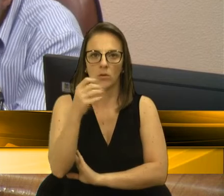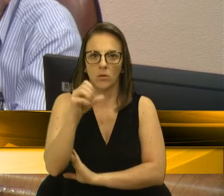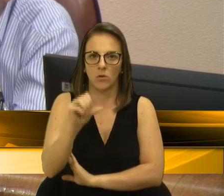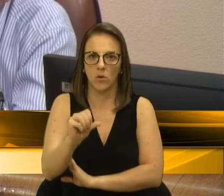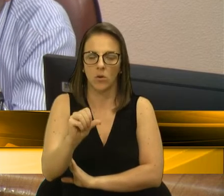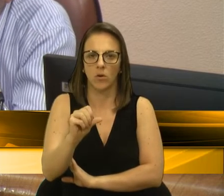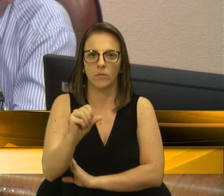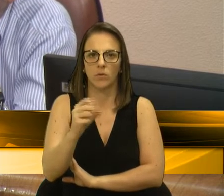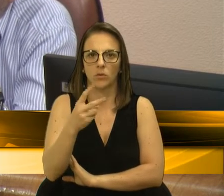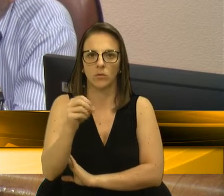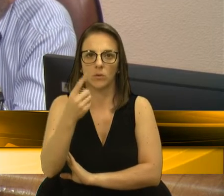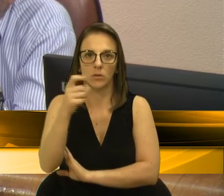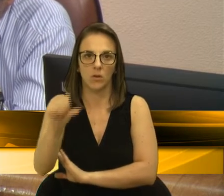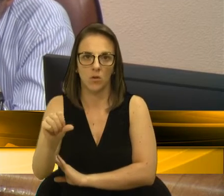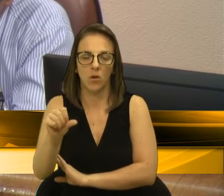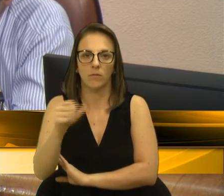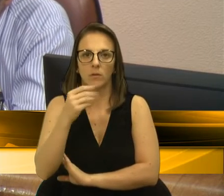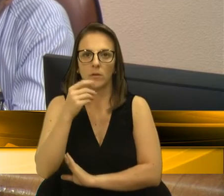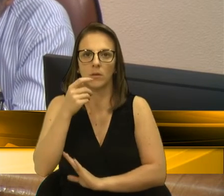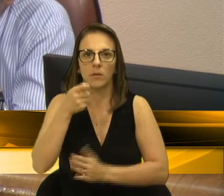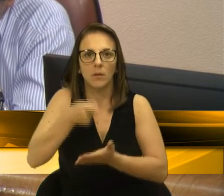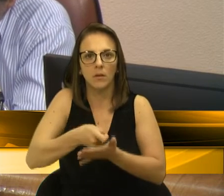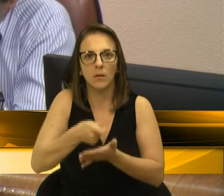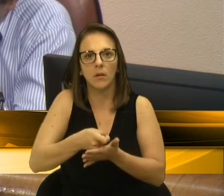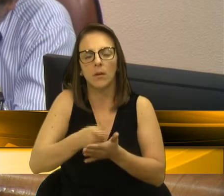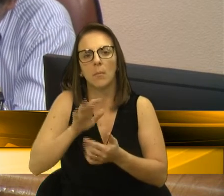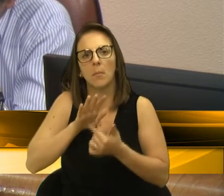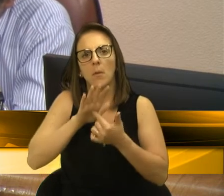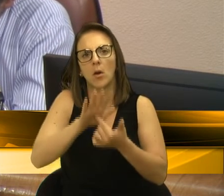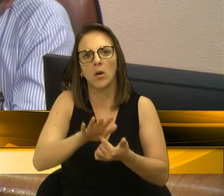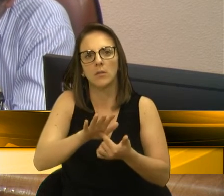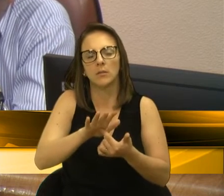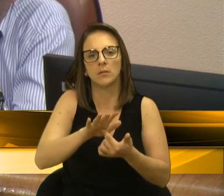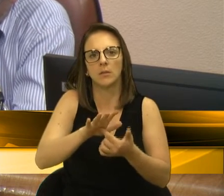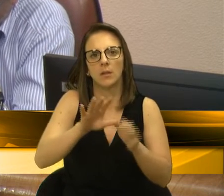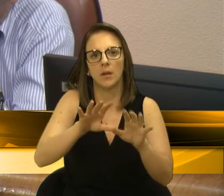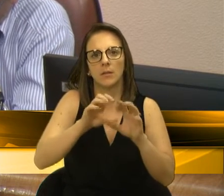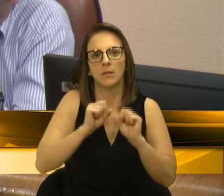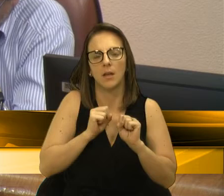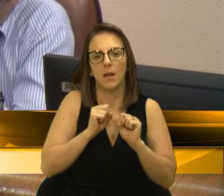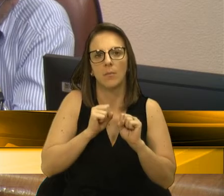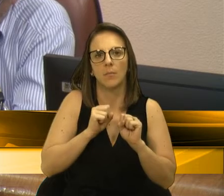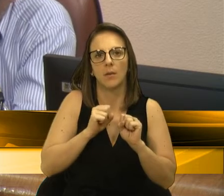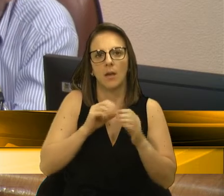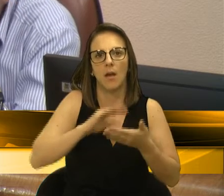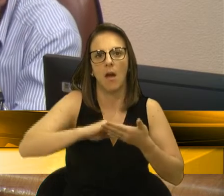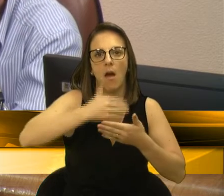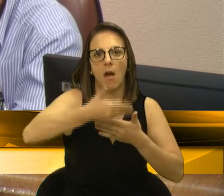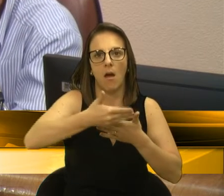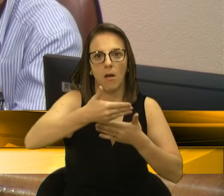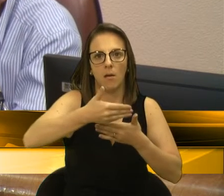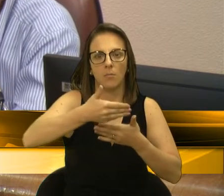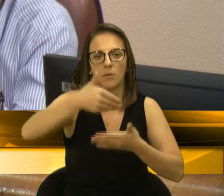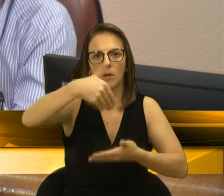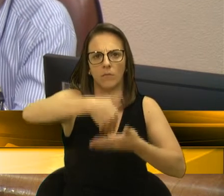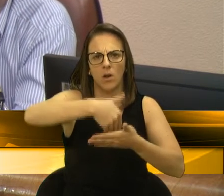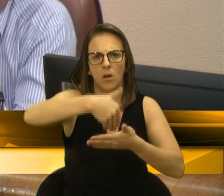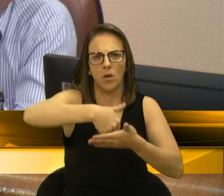149/2019 a exigência de apresentação no recebimento e abertura dos envelopes da documentação de